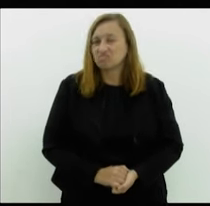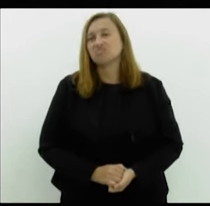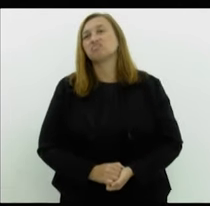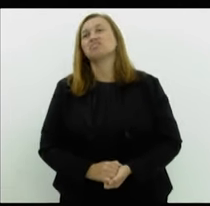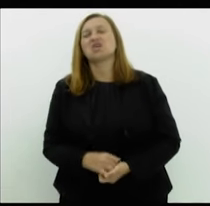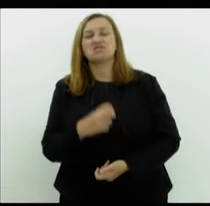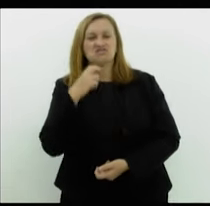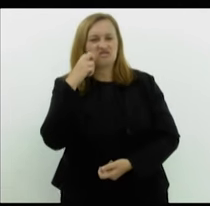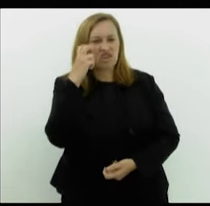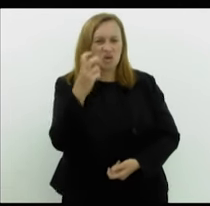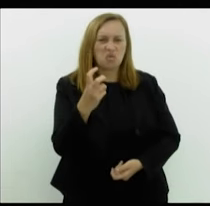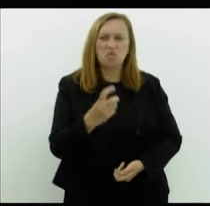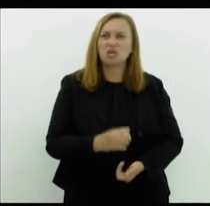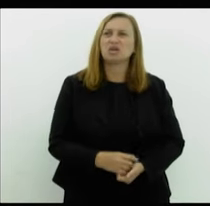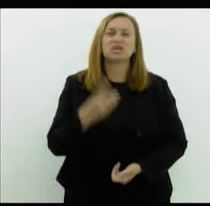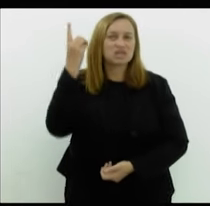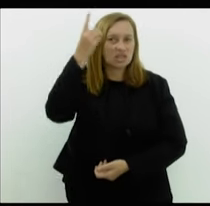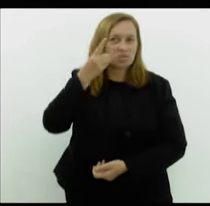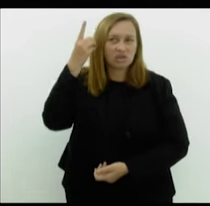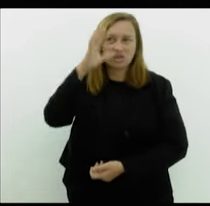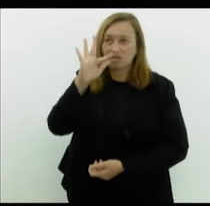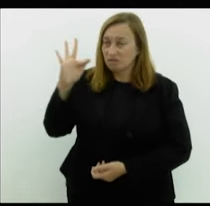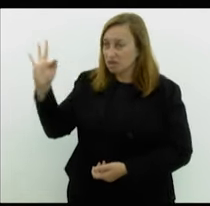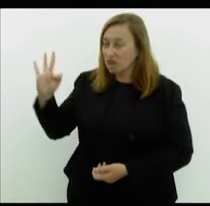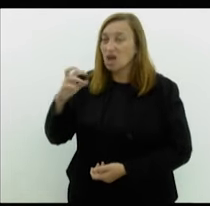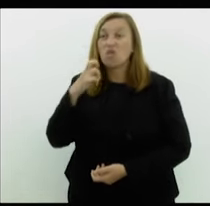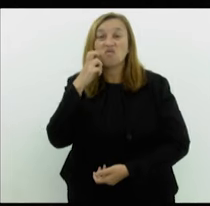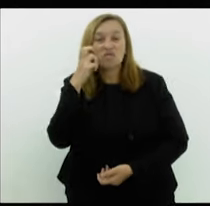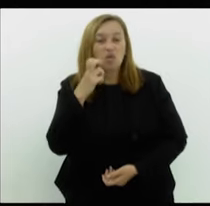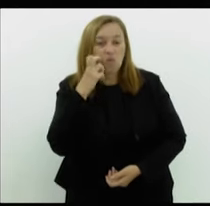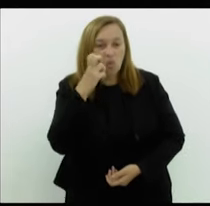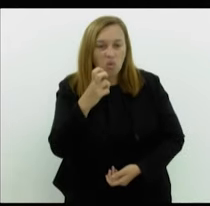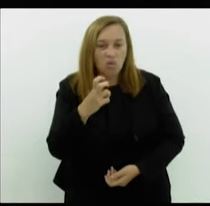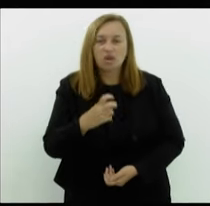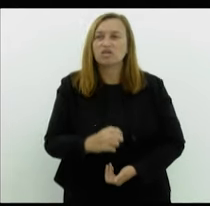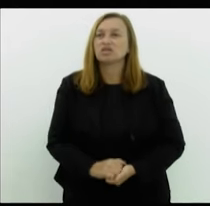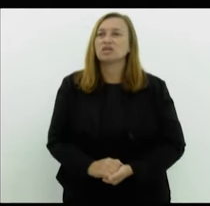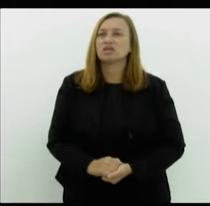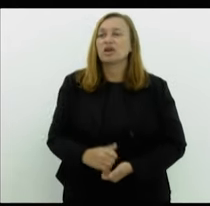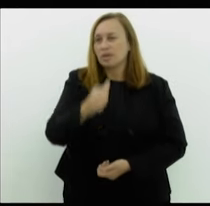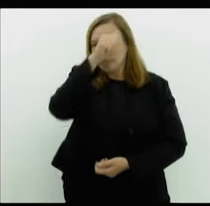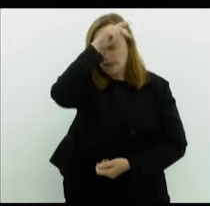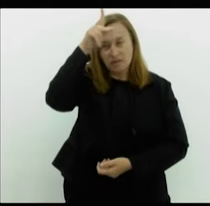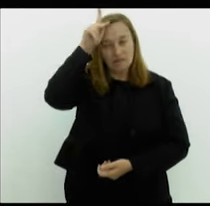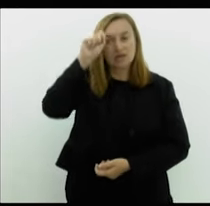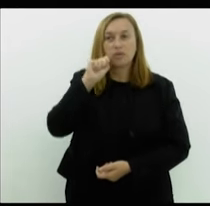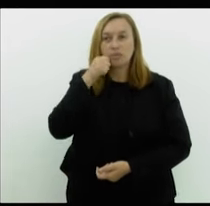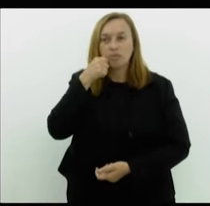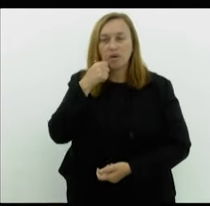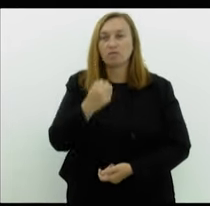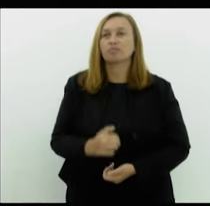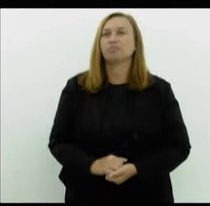Isto é uma vergonha, deputado federal Pedro Paulo, isto é uma vergonha, prefeito Eduardo Paes.